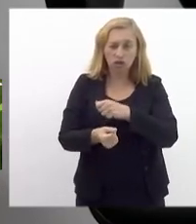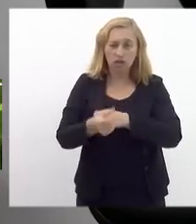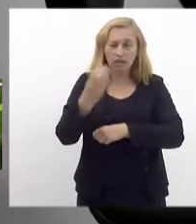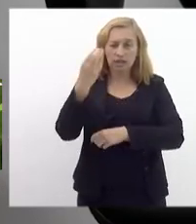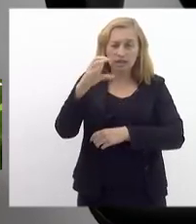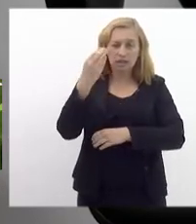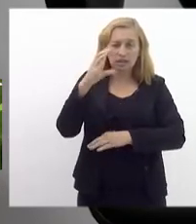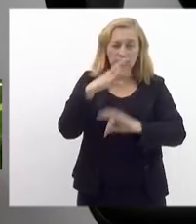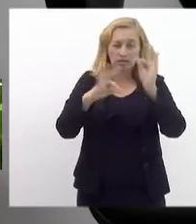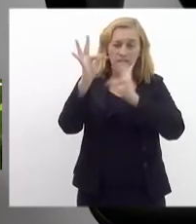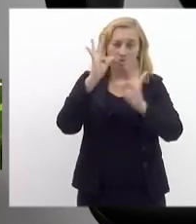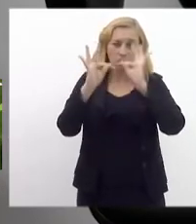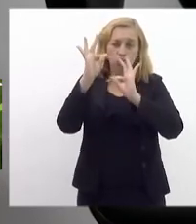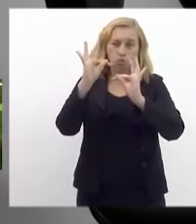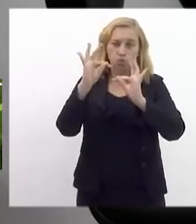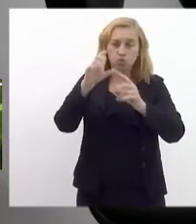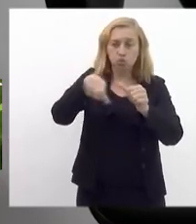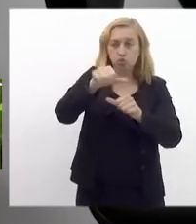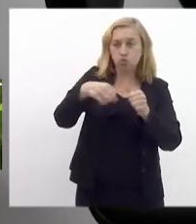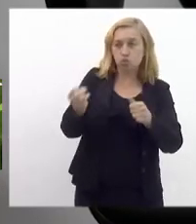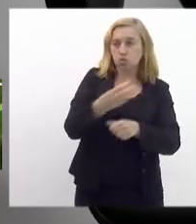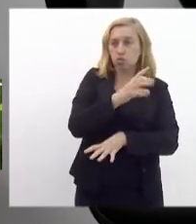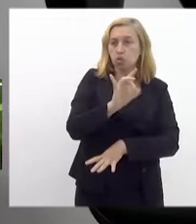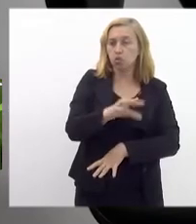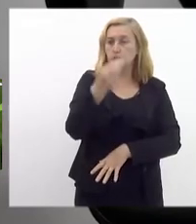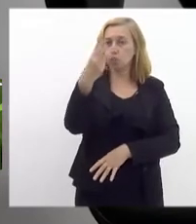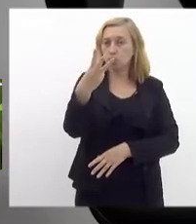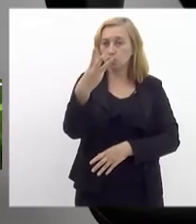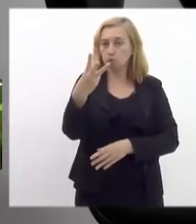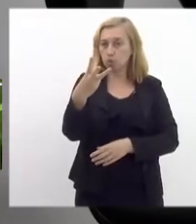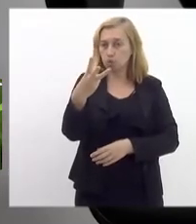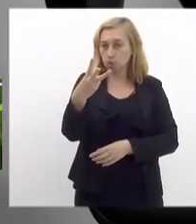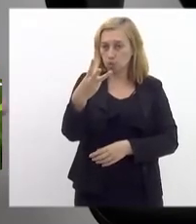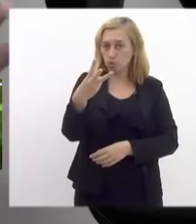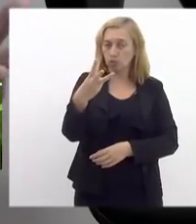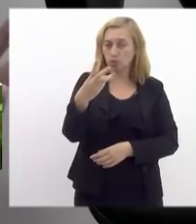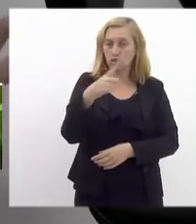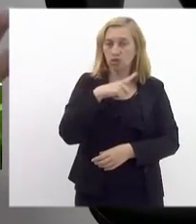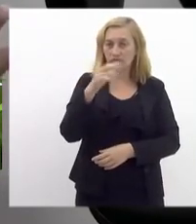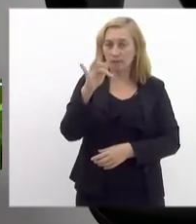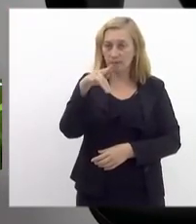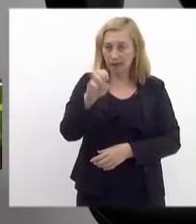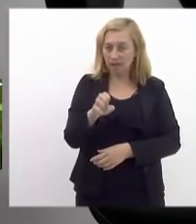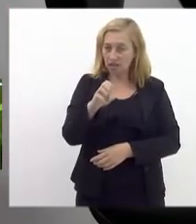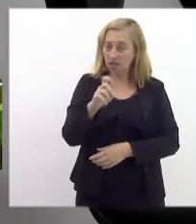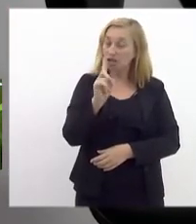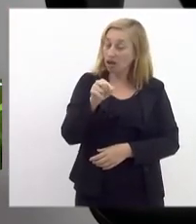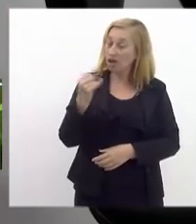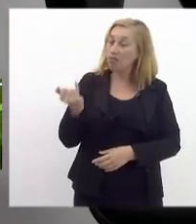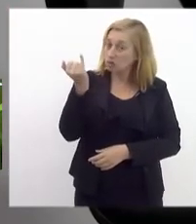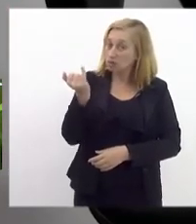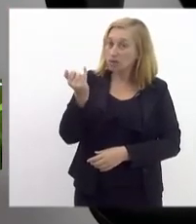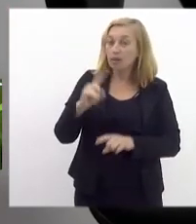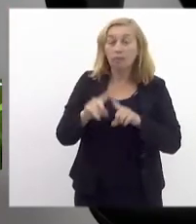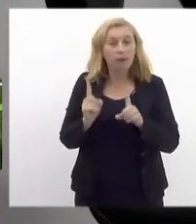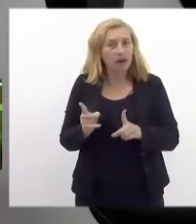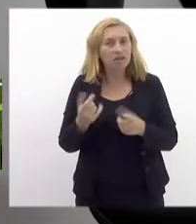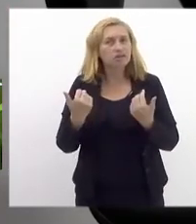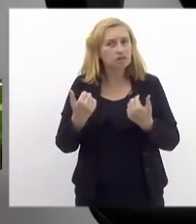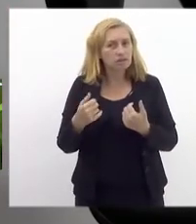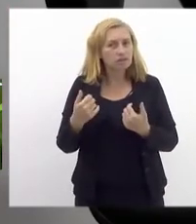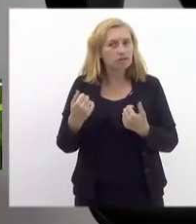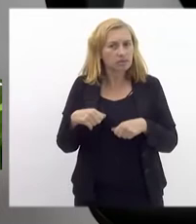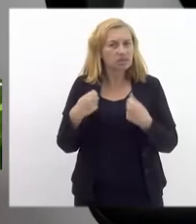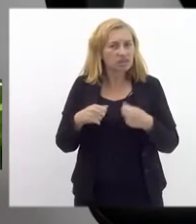inovação no Rio de Janeiro, apenas 3 vieram do FATEC. É claro que a gente está dando gás para um fundo, que é importante, mas ele tem que ser importante